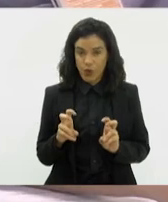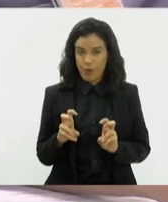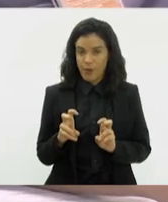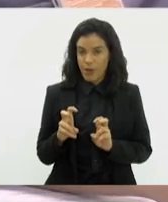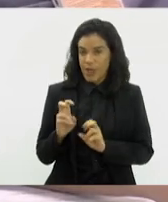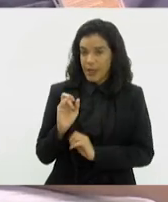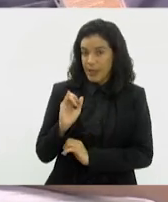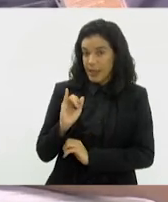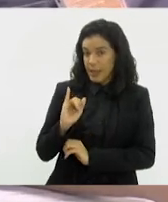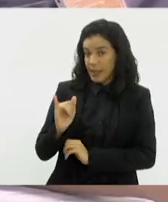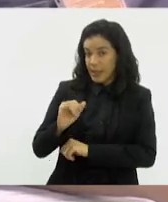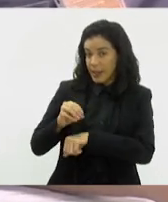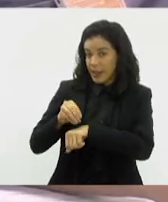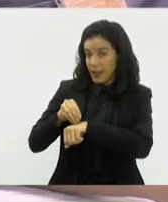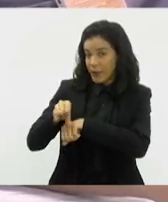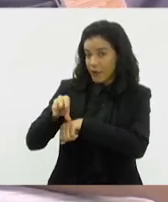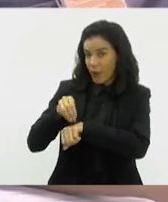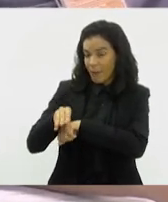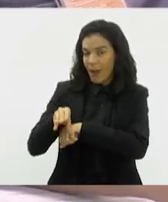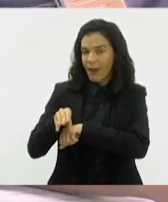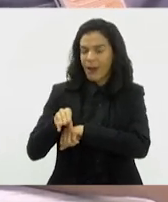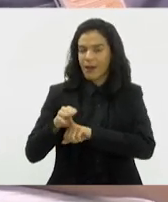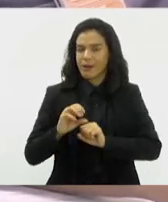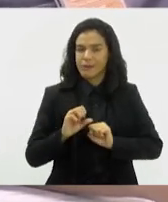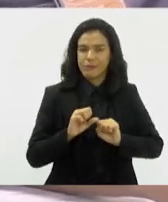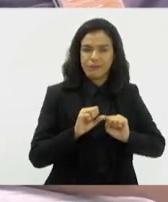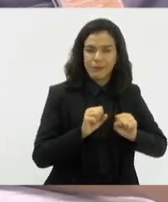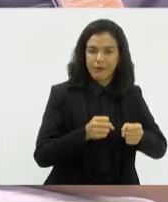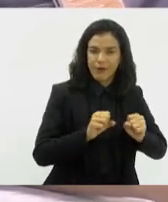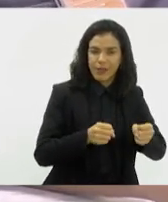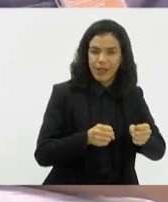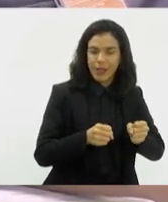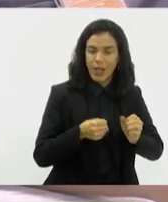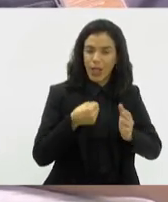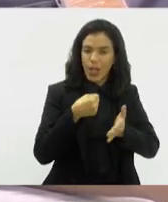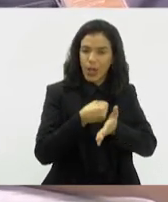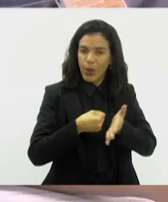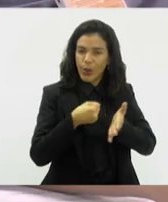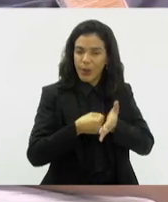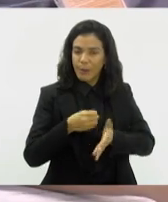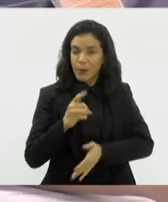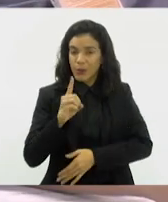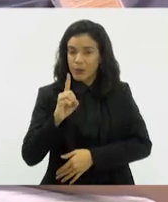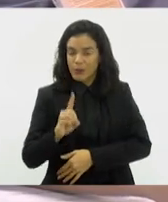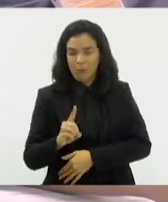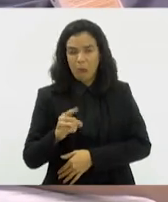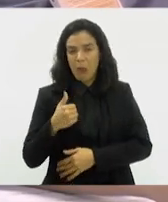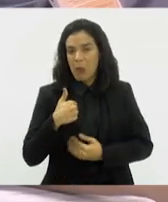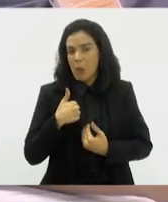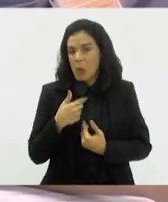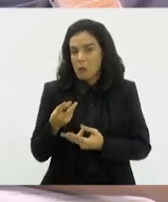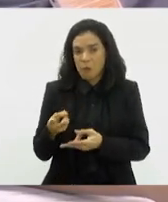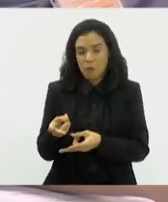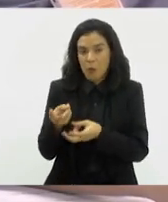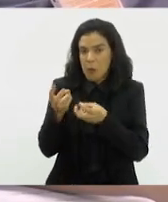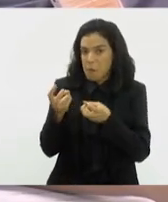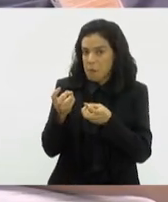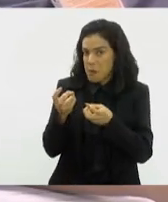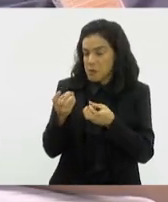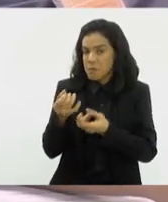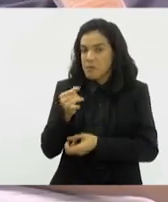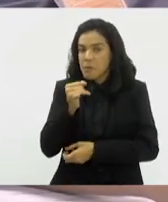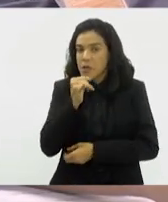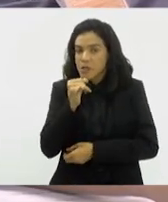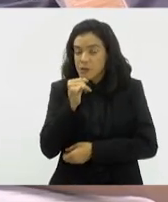informar, defender, lutar pelo direito. Não vejo assim, deputado Luiz Paulo, que